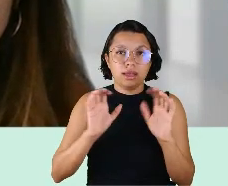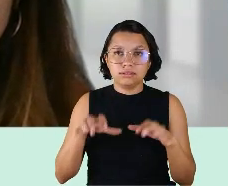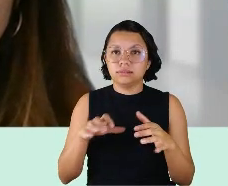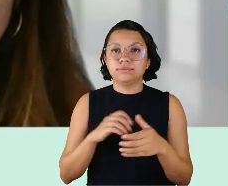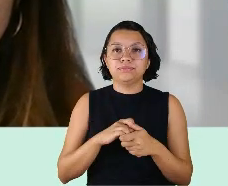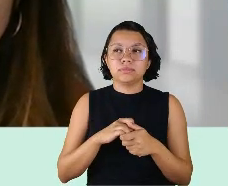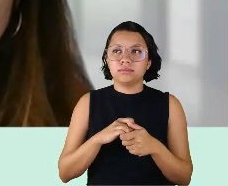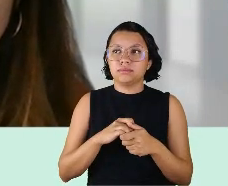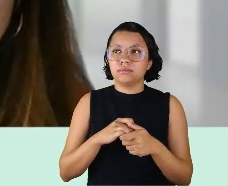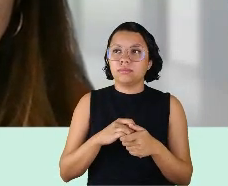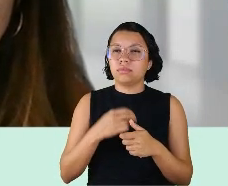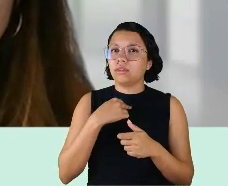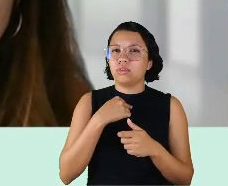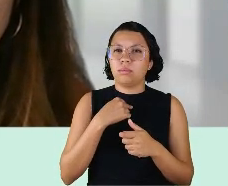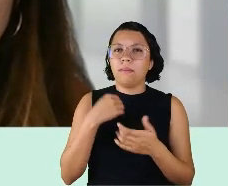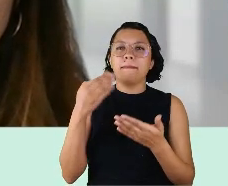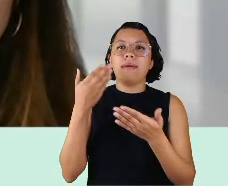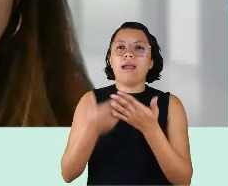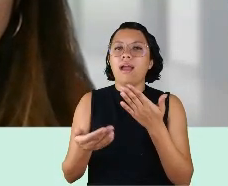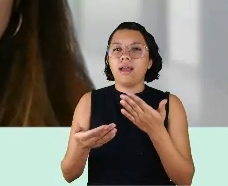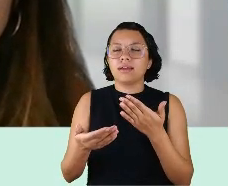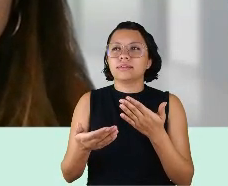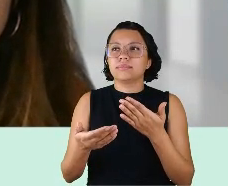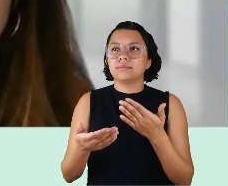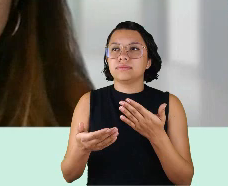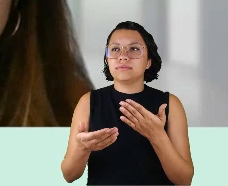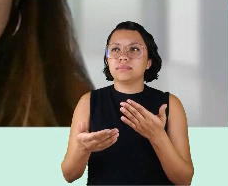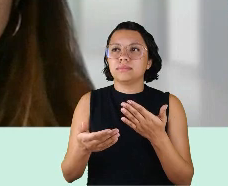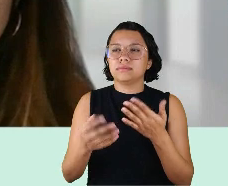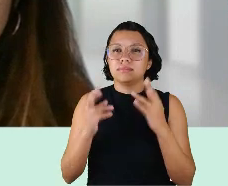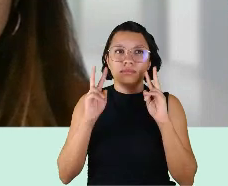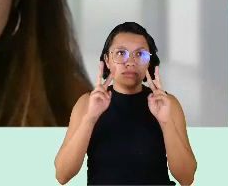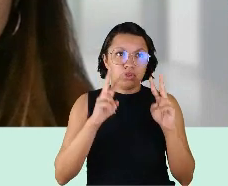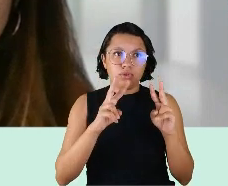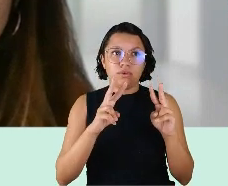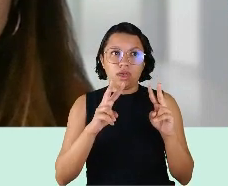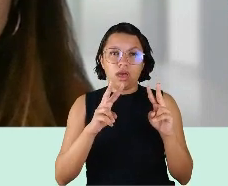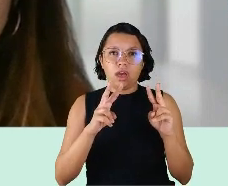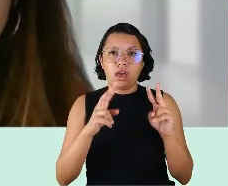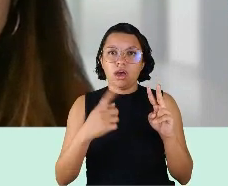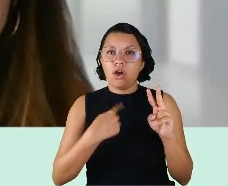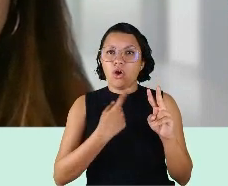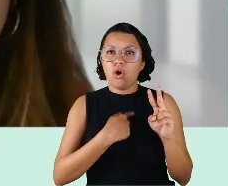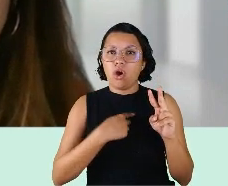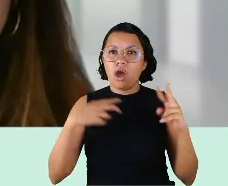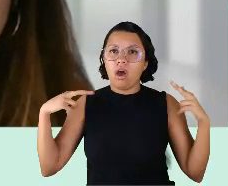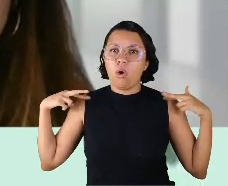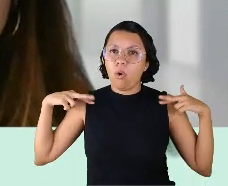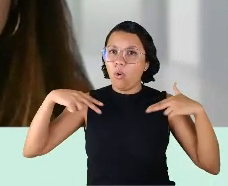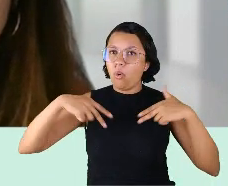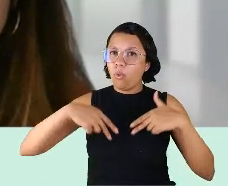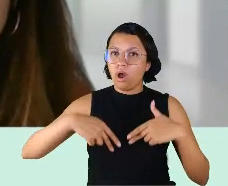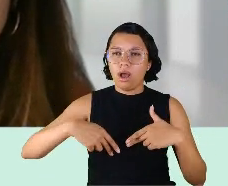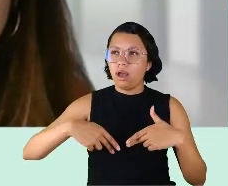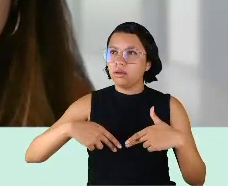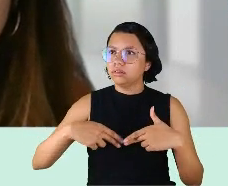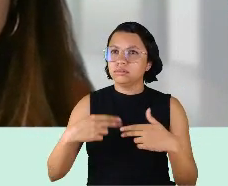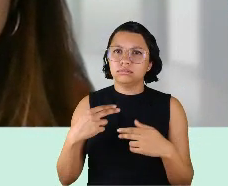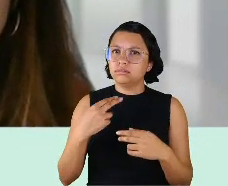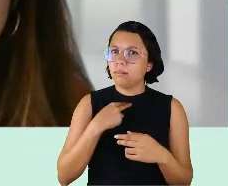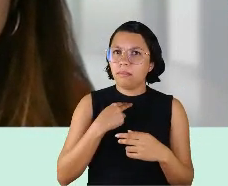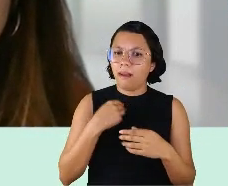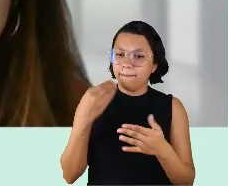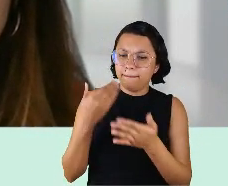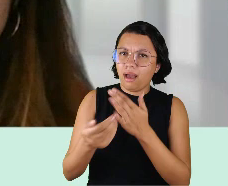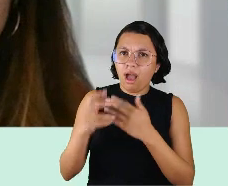né? Nós não podemos perder de vista, né, a nossa humanidade, né? Nós não